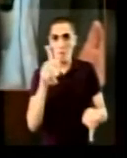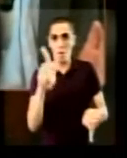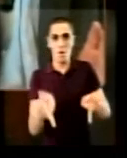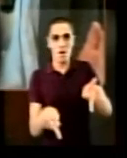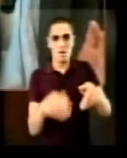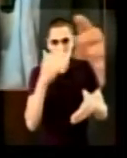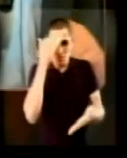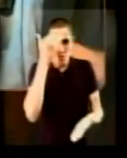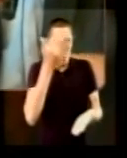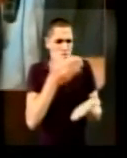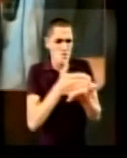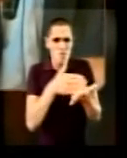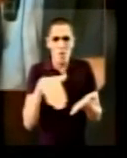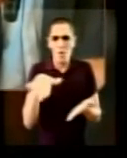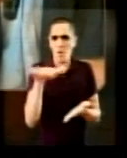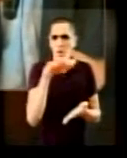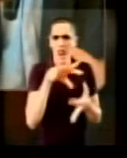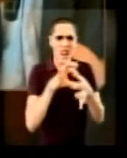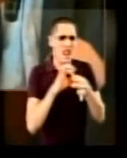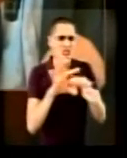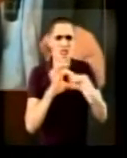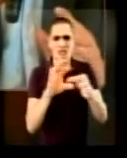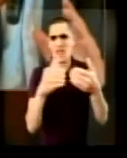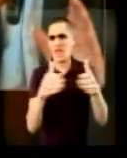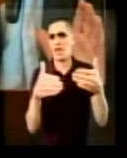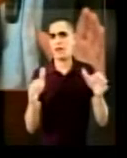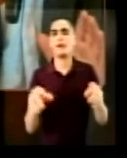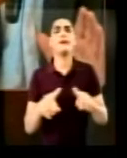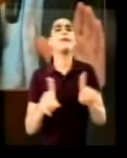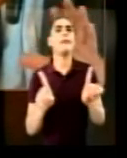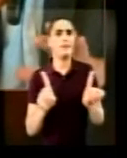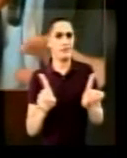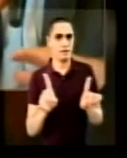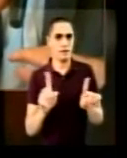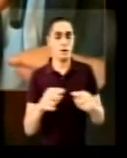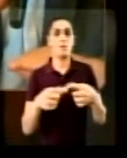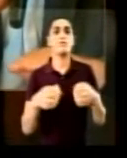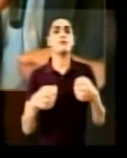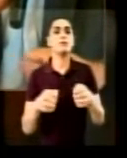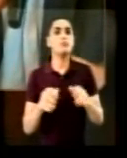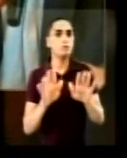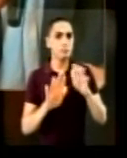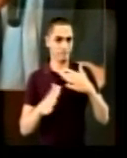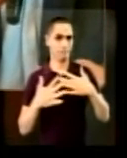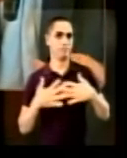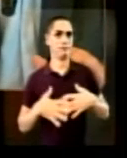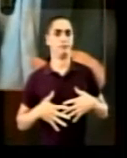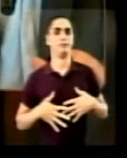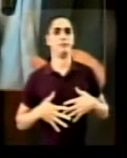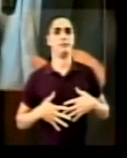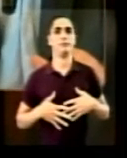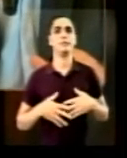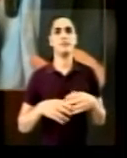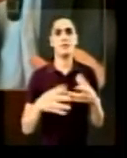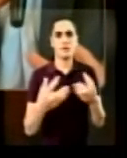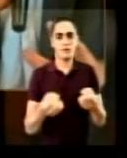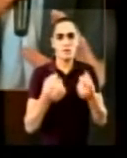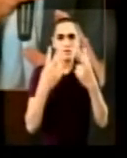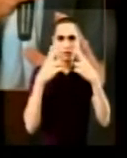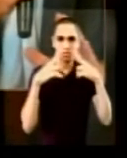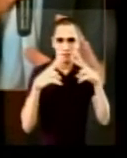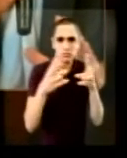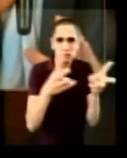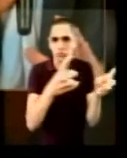amarela. Nós vamos ver final de semana do passado, que foi prolongado,